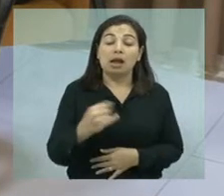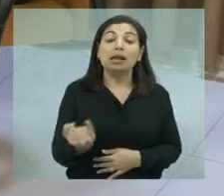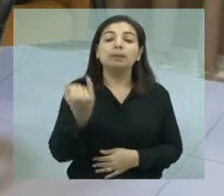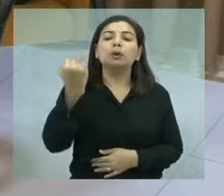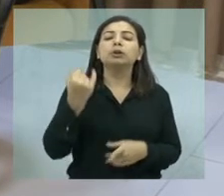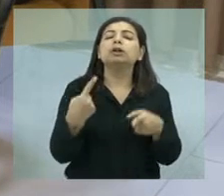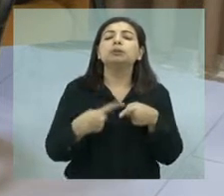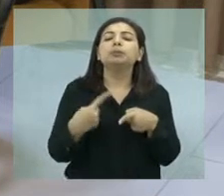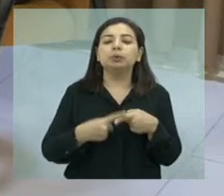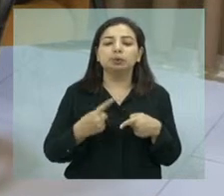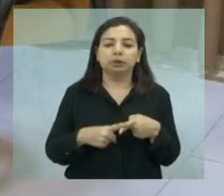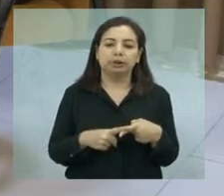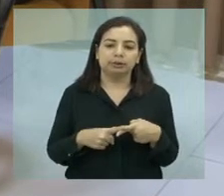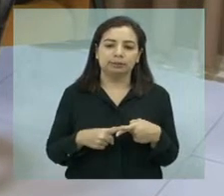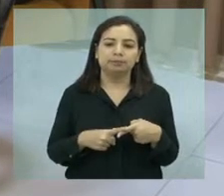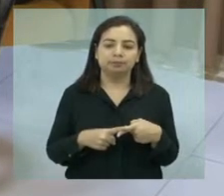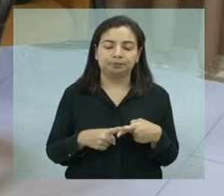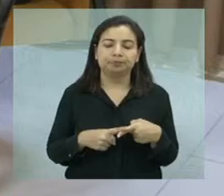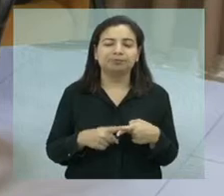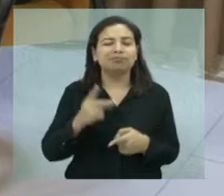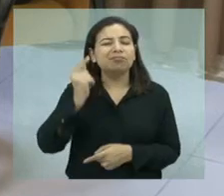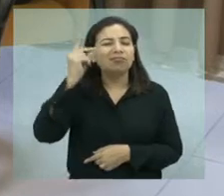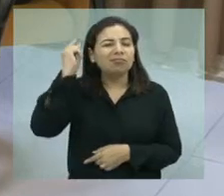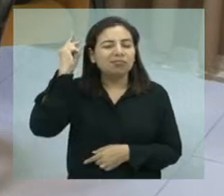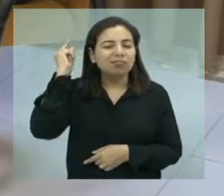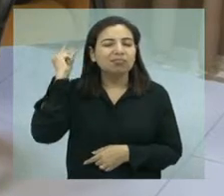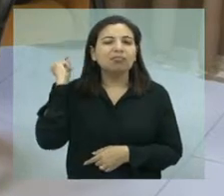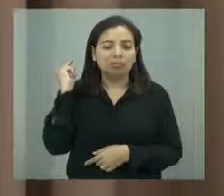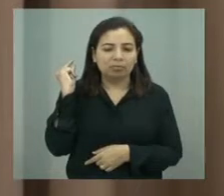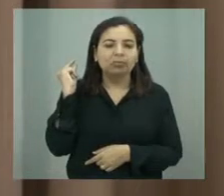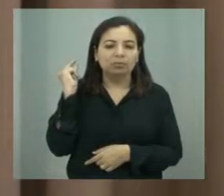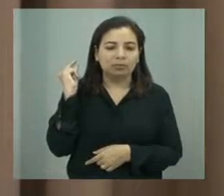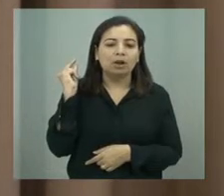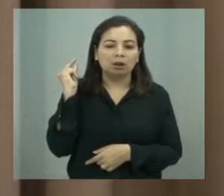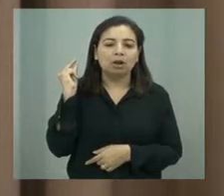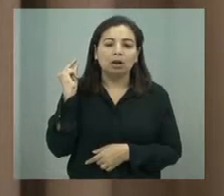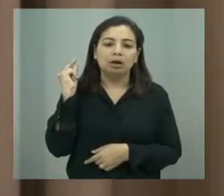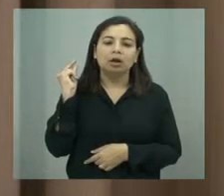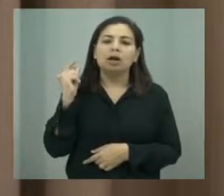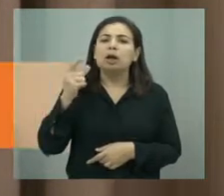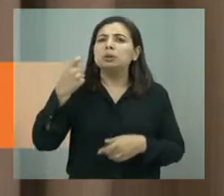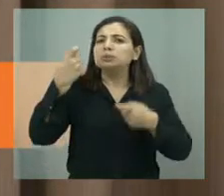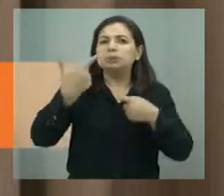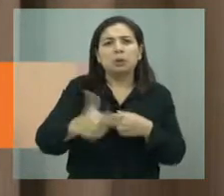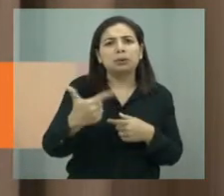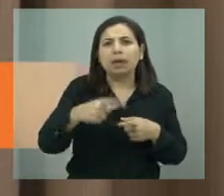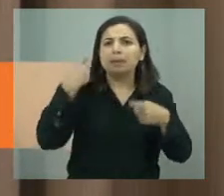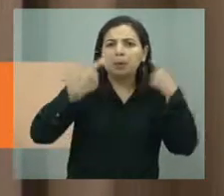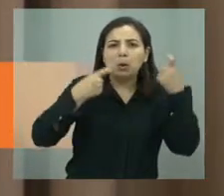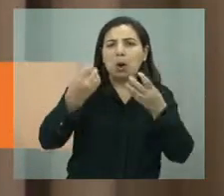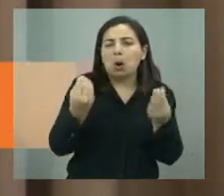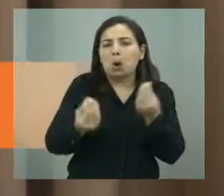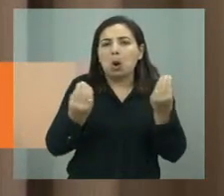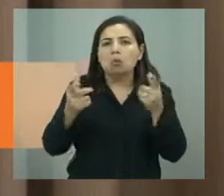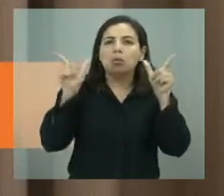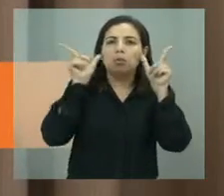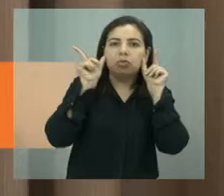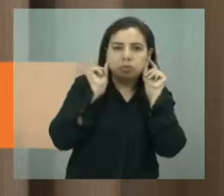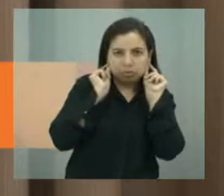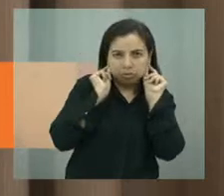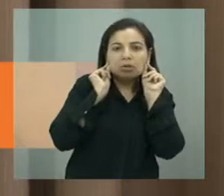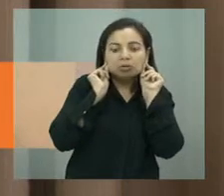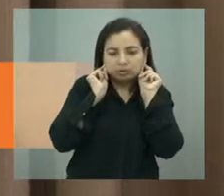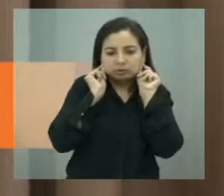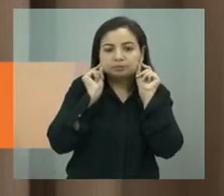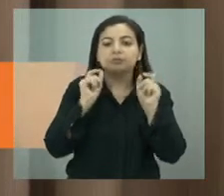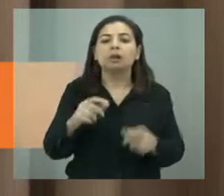assim, há muito tempo não se preocupava com a questão da perda auditiva, né? A